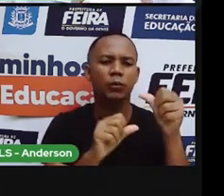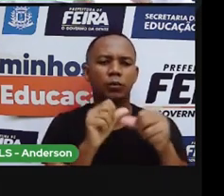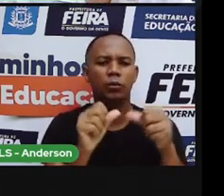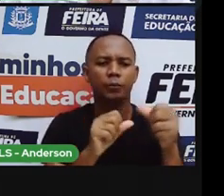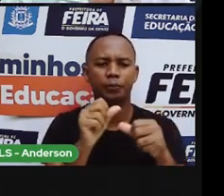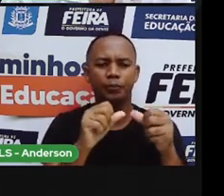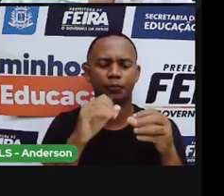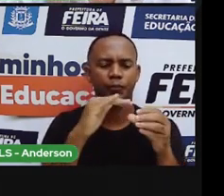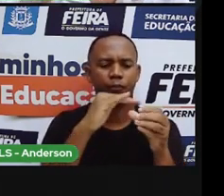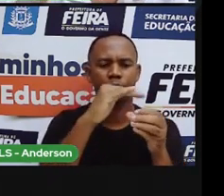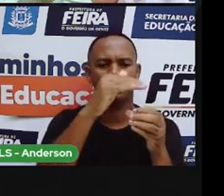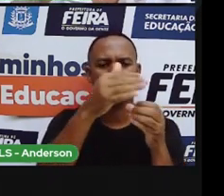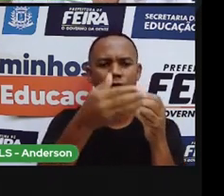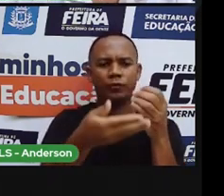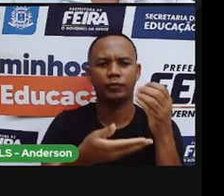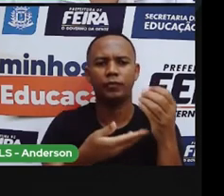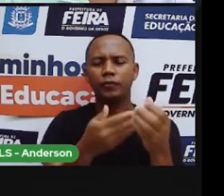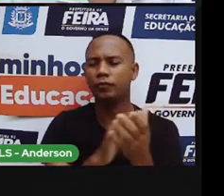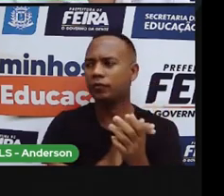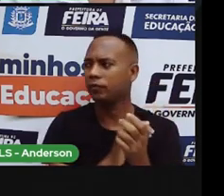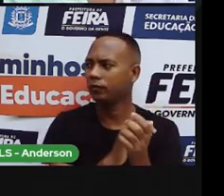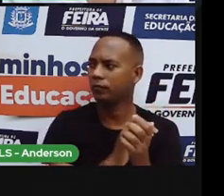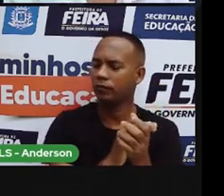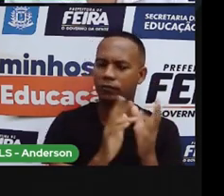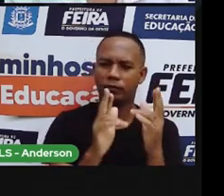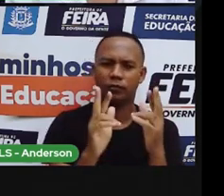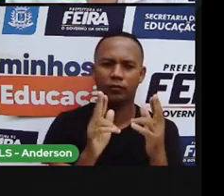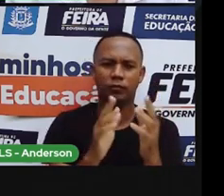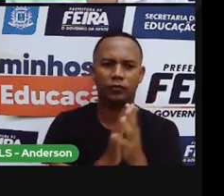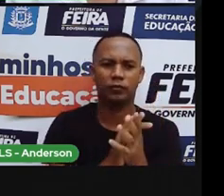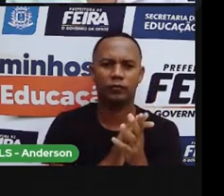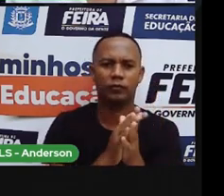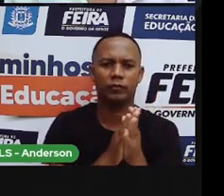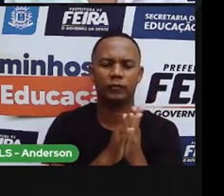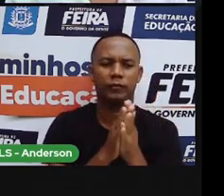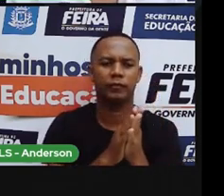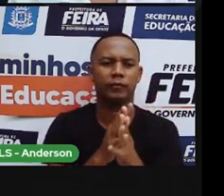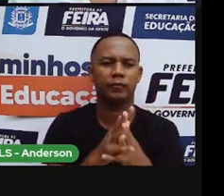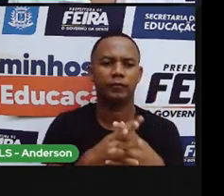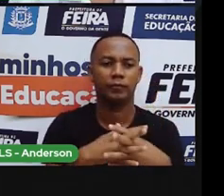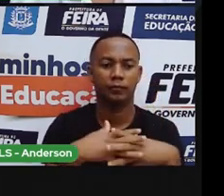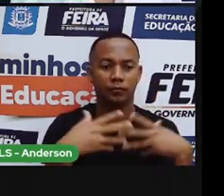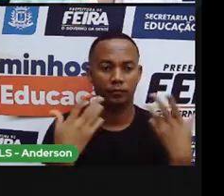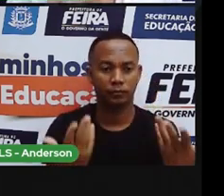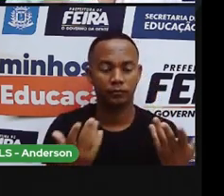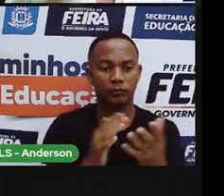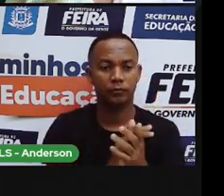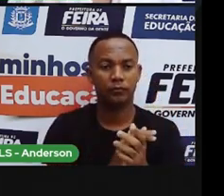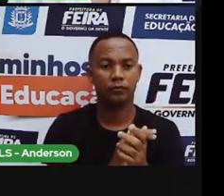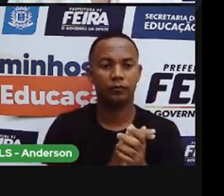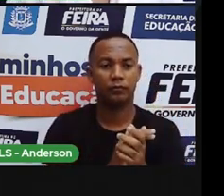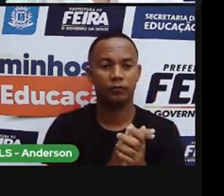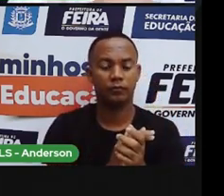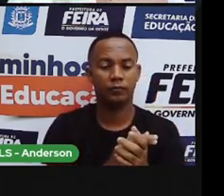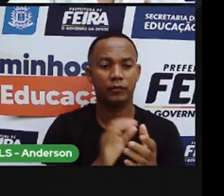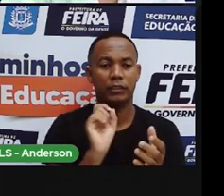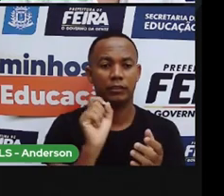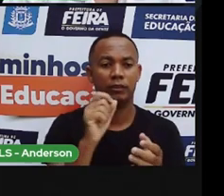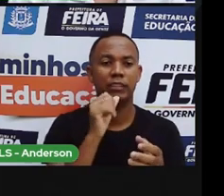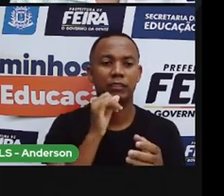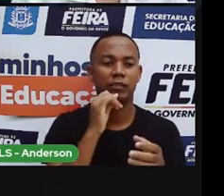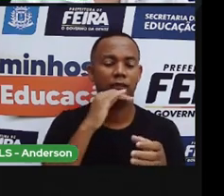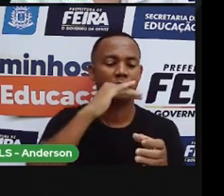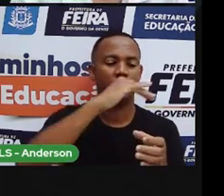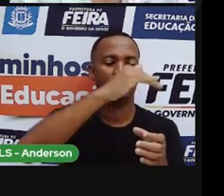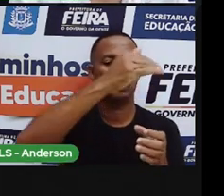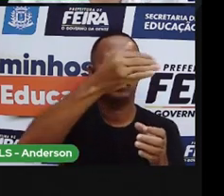essa casquinha, né? Que não é tão fininha assim, ela é bem espessa. E aí, essa casquinha que vai se